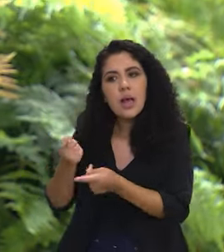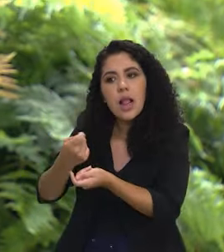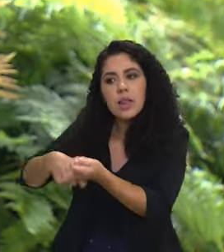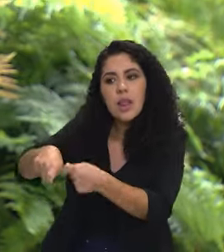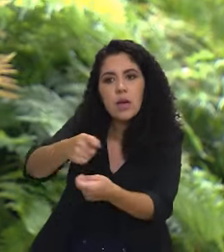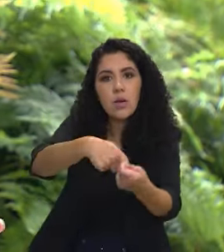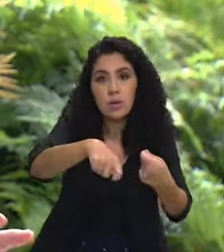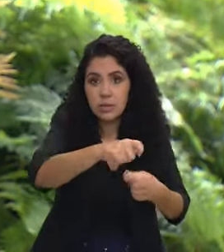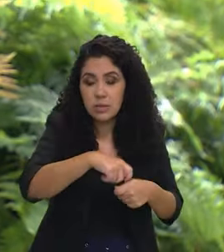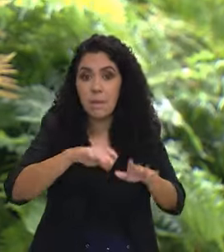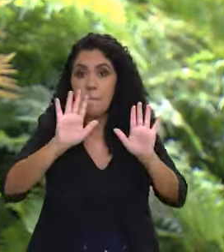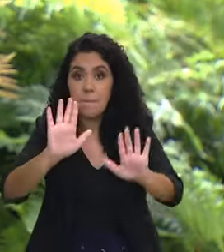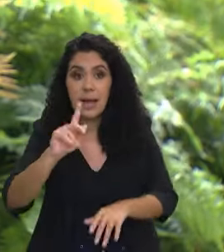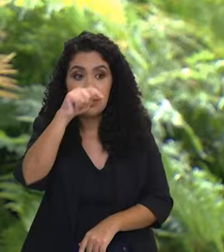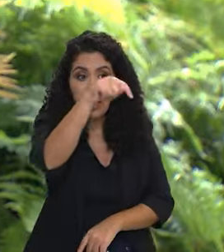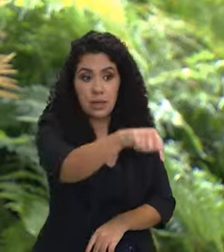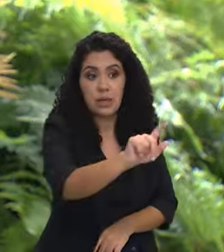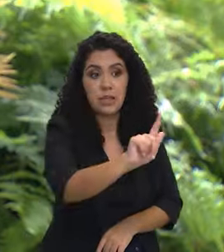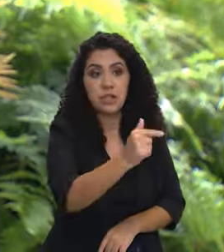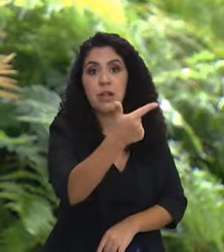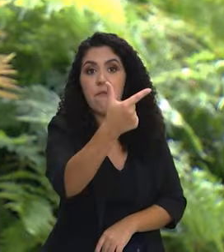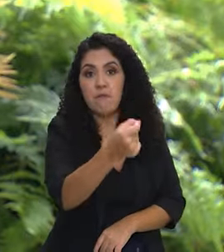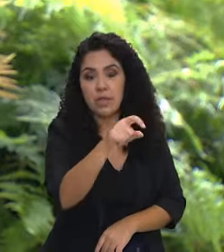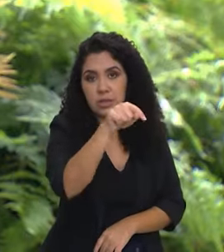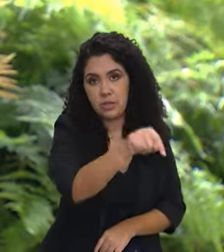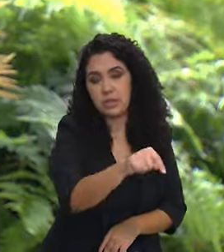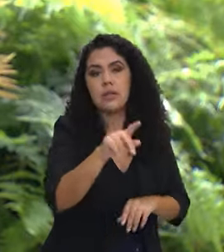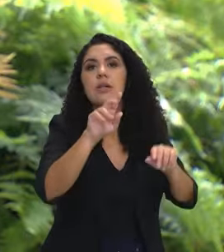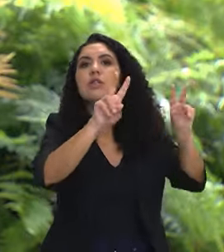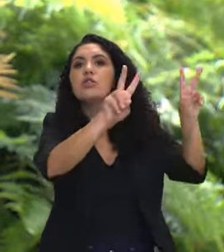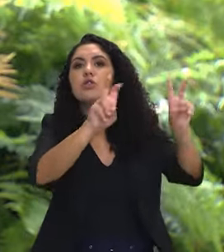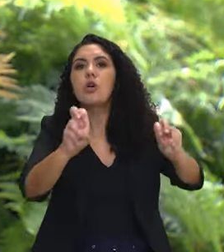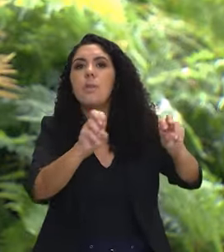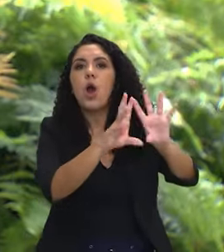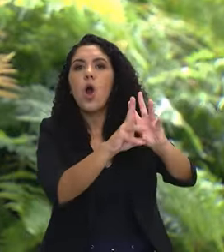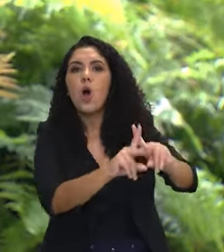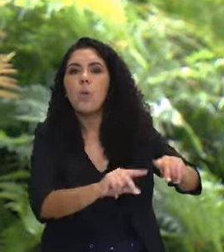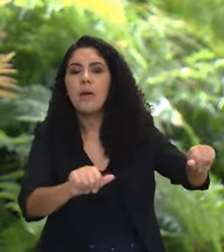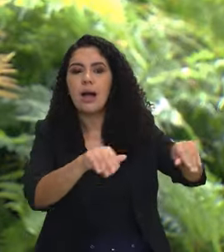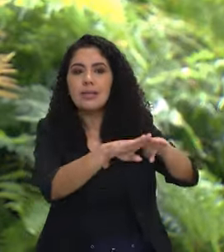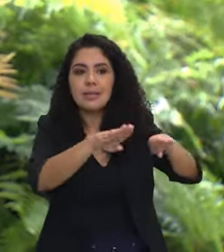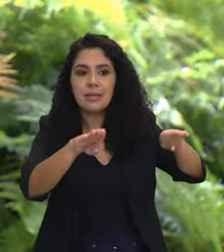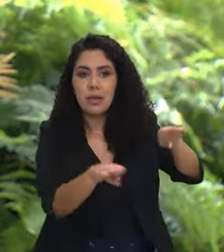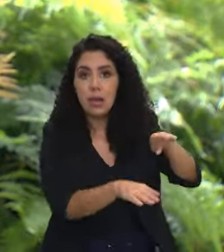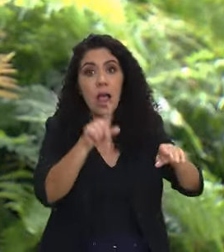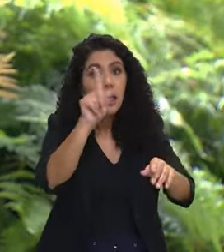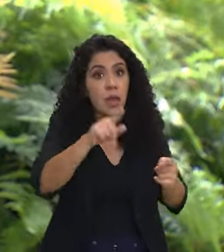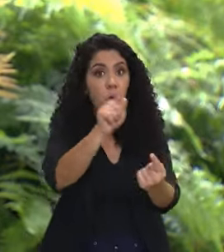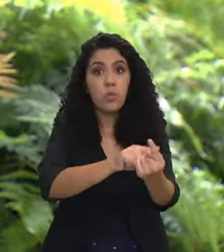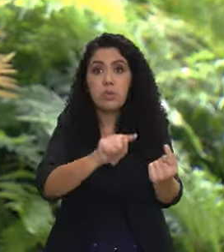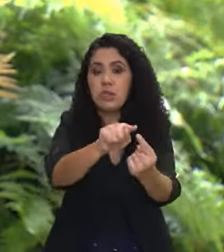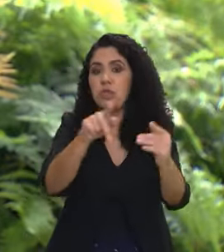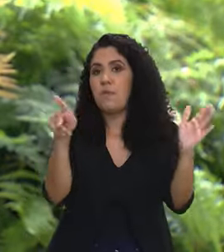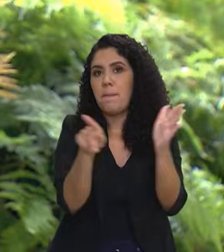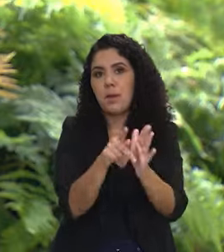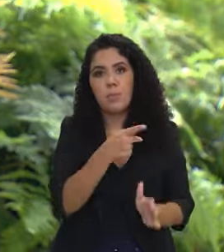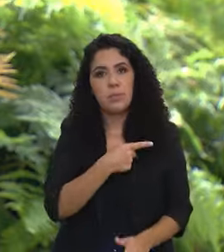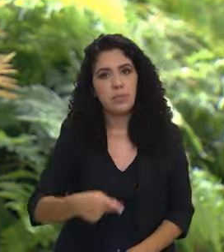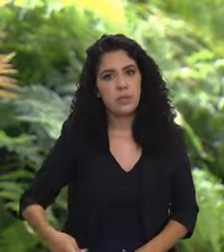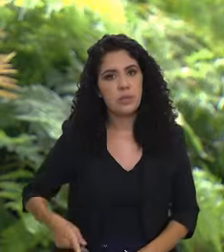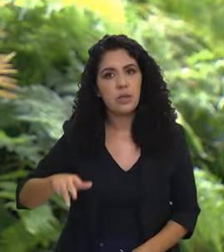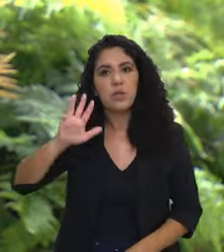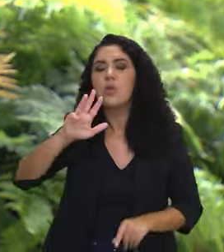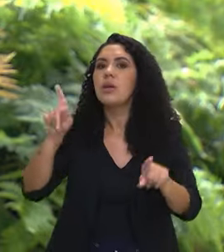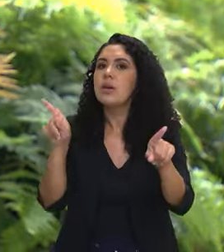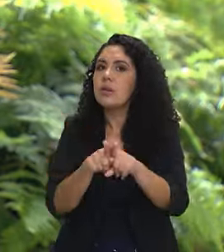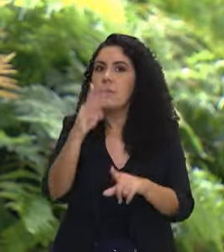debates, começando com o G20. O combate às desigualdades é o grande objetivo do presidente Lula e do Brasil na